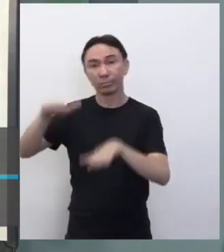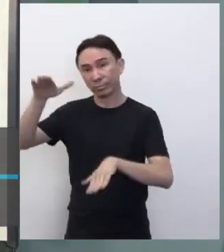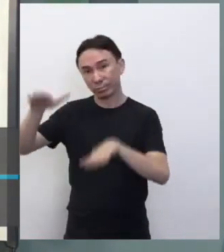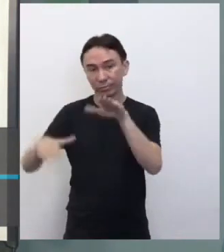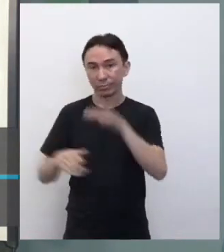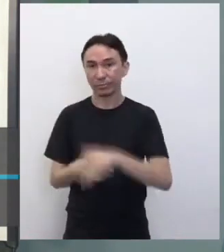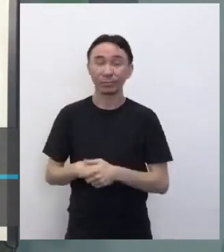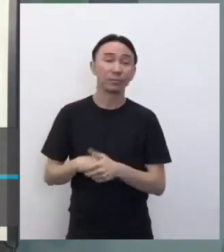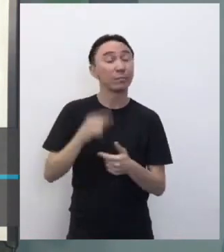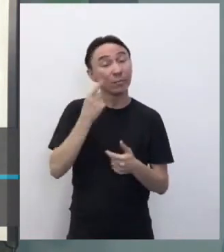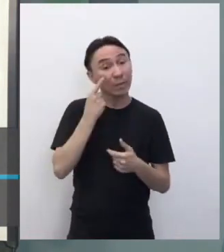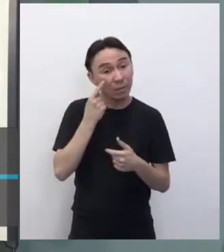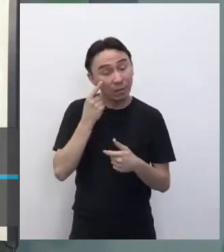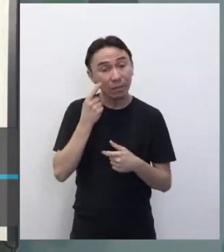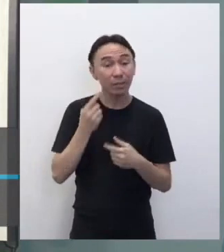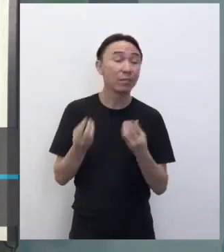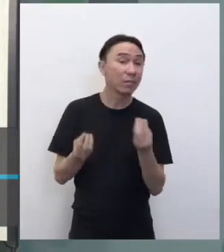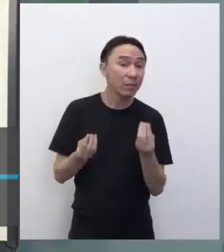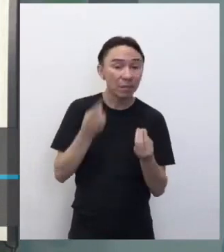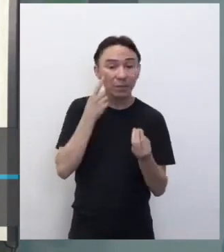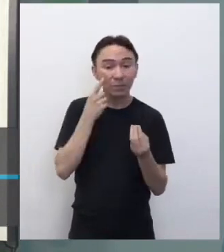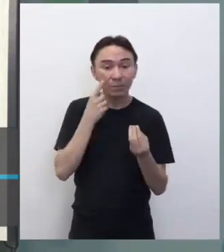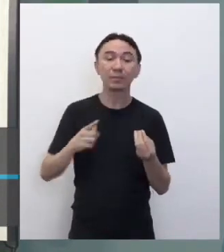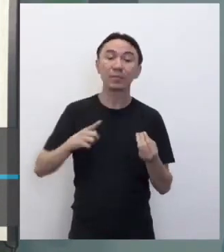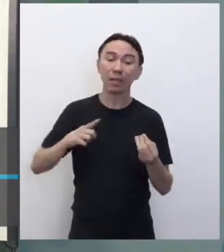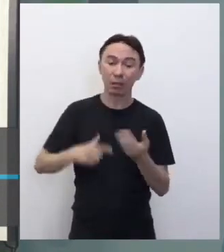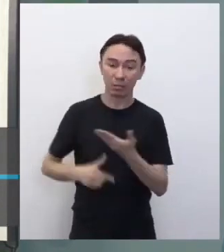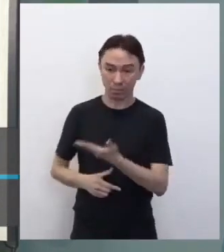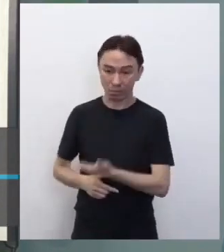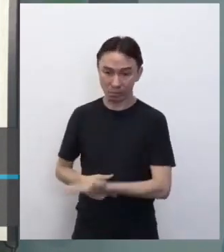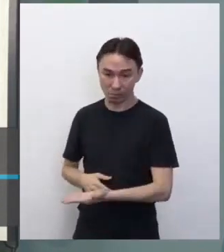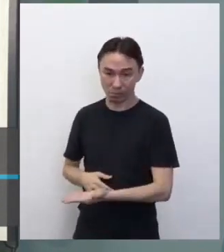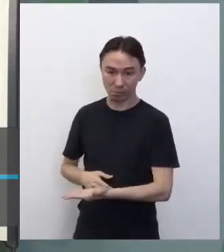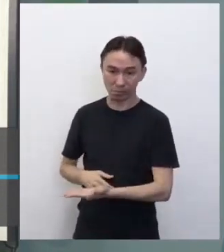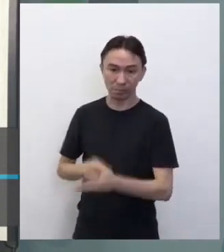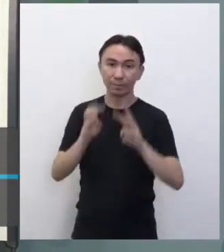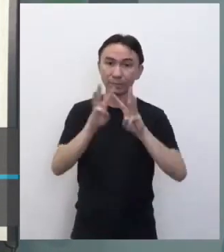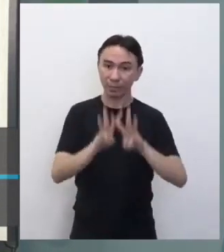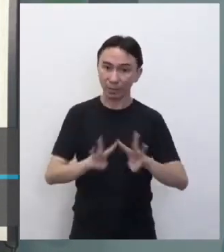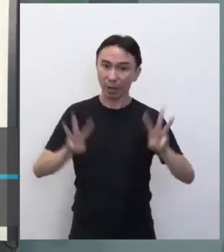lá. O site está aí para vocês, né?